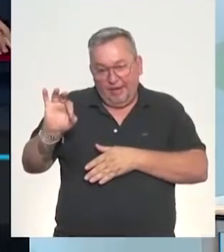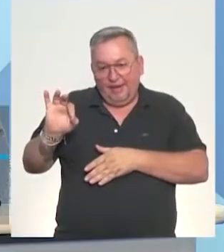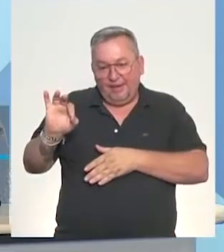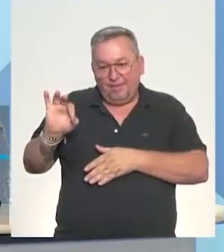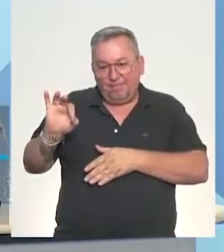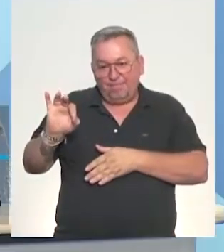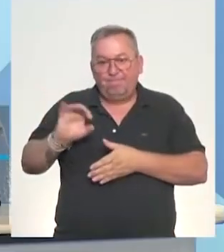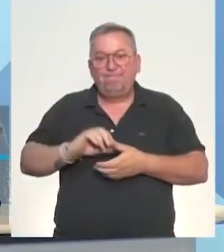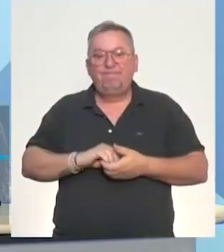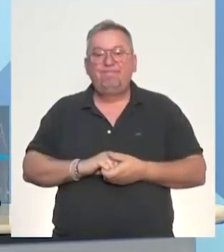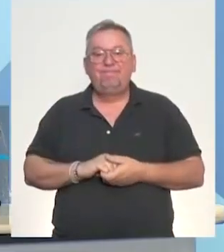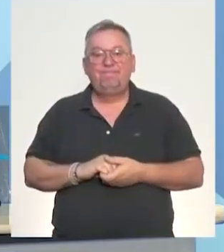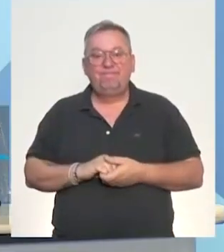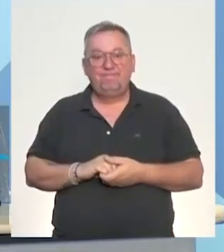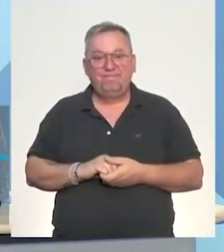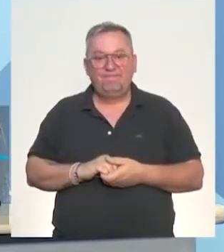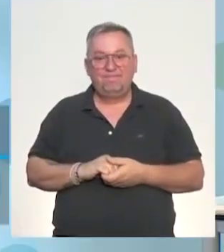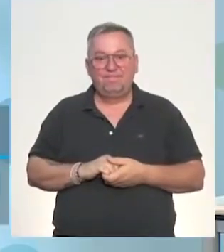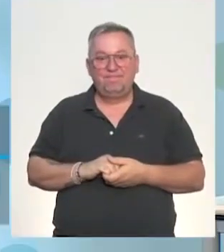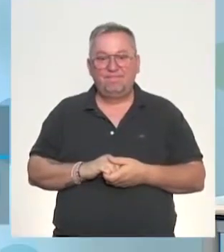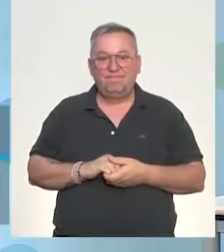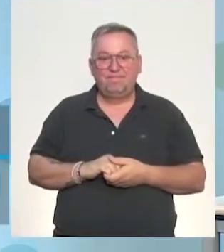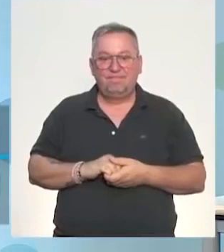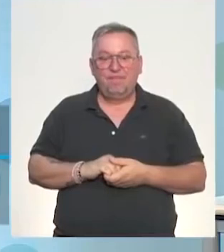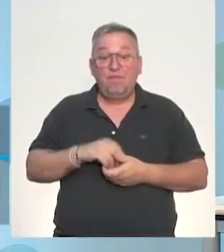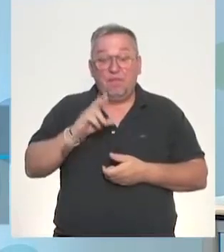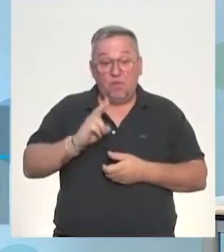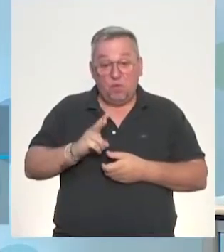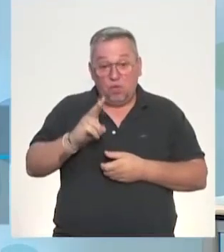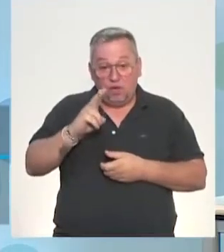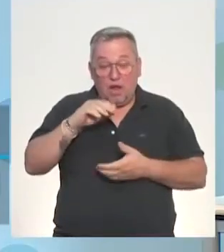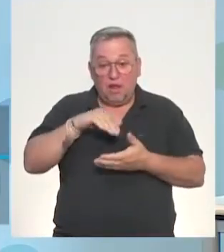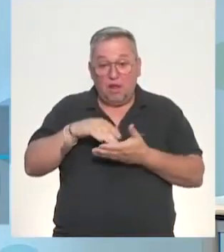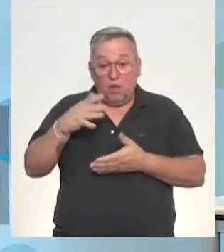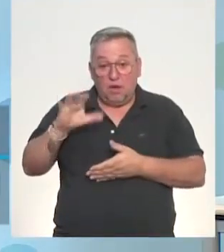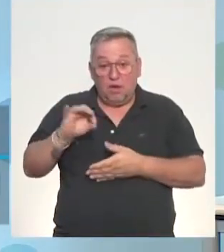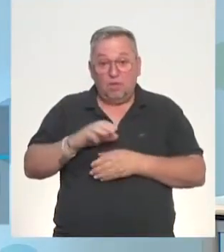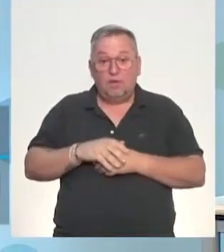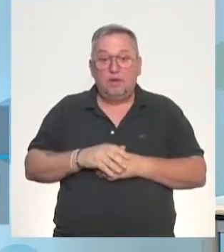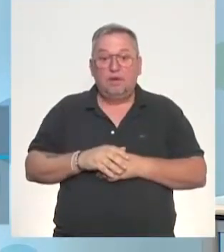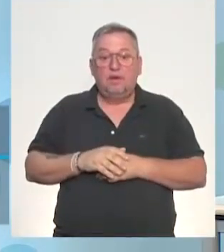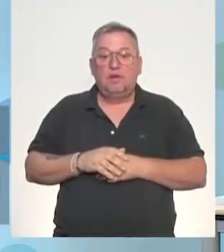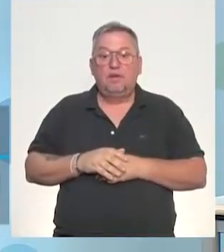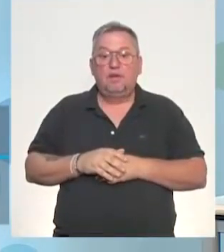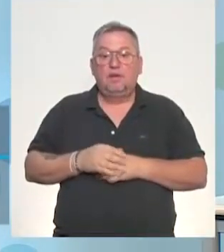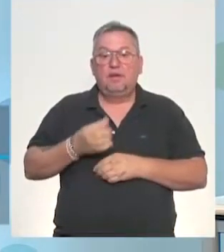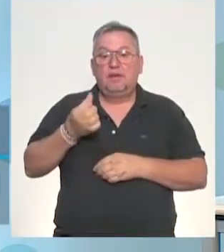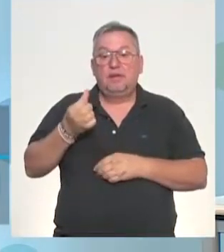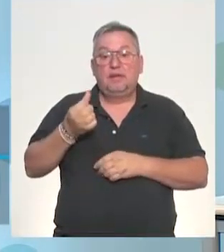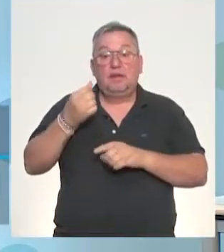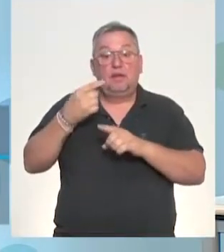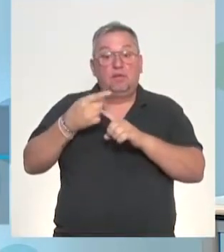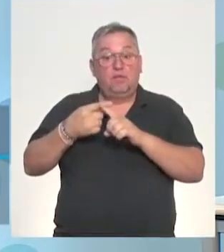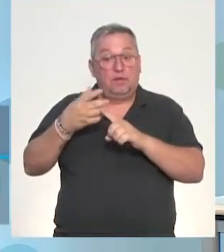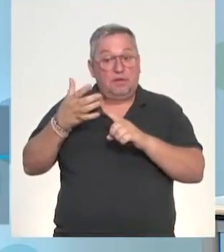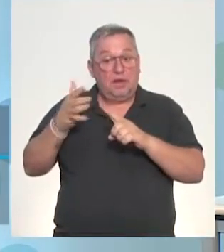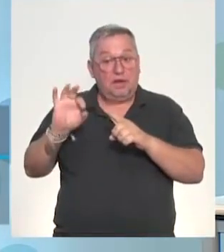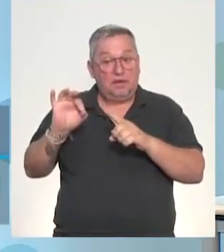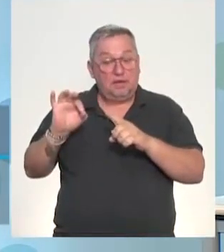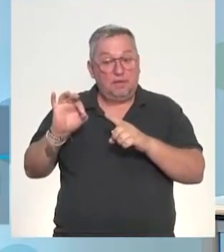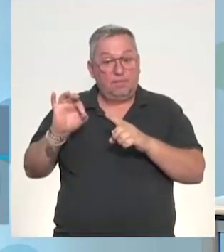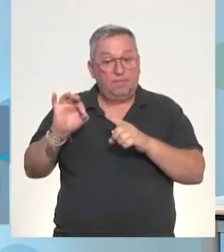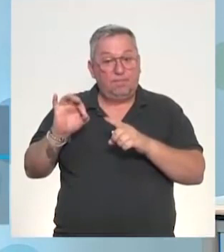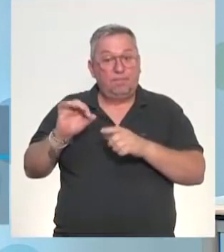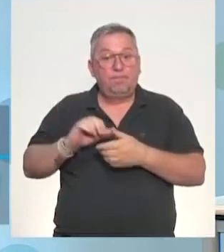6 vezes 10. 6 vezes 10, então, se a gente fosse continuar essa sequência até o 10º termo, teríamos aí, portanto, 6 vezes